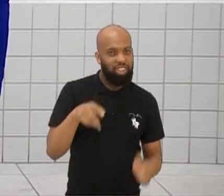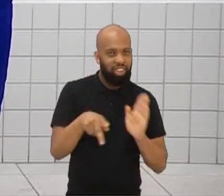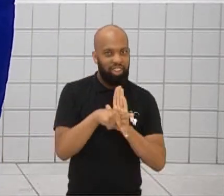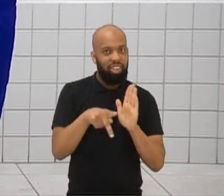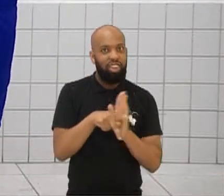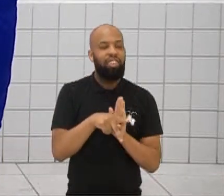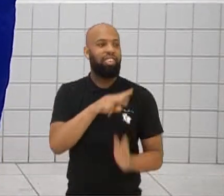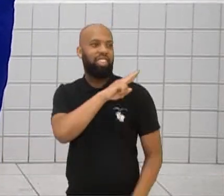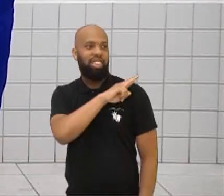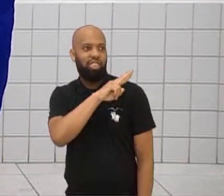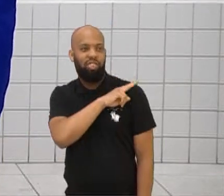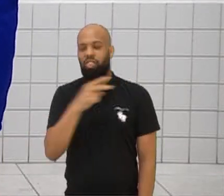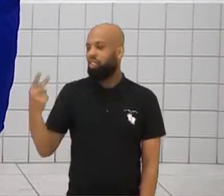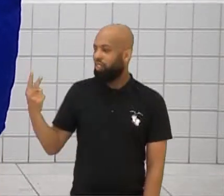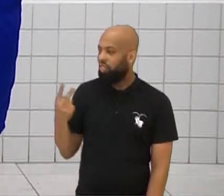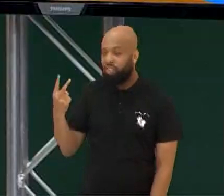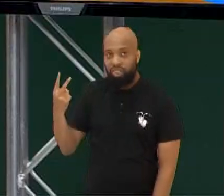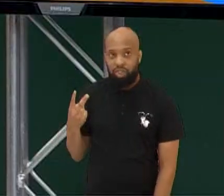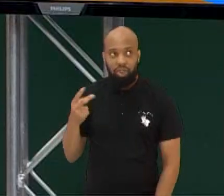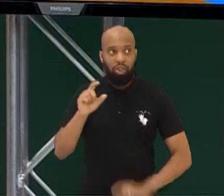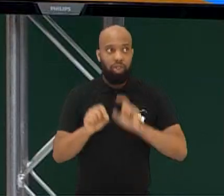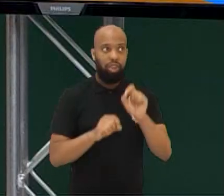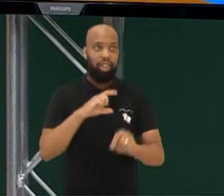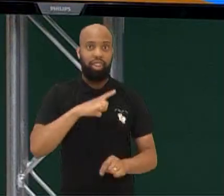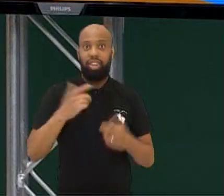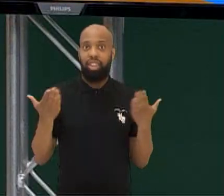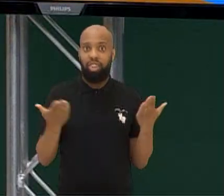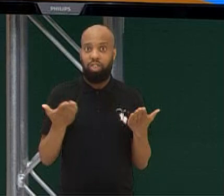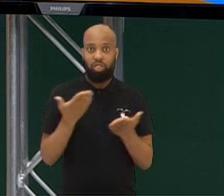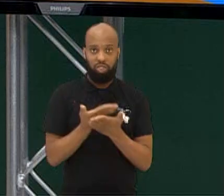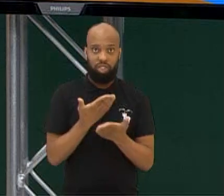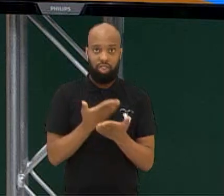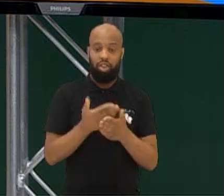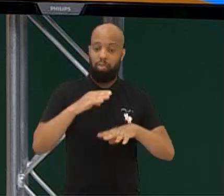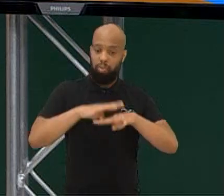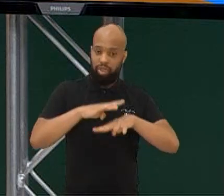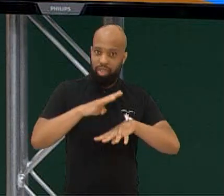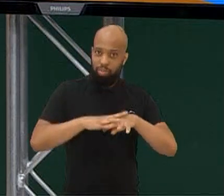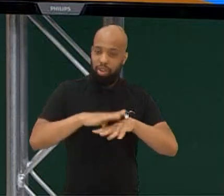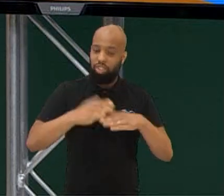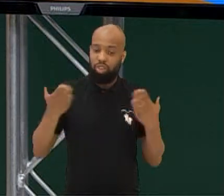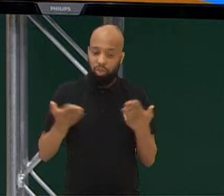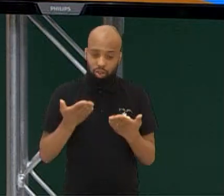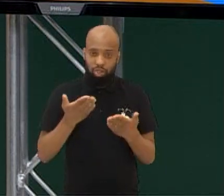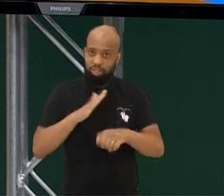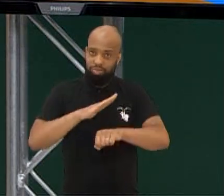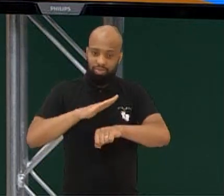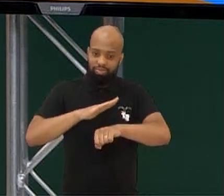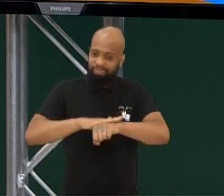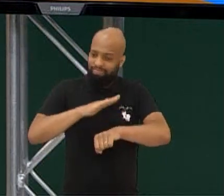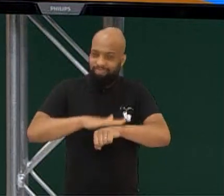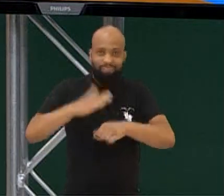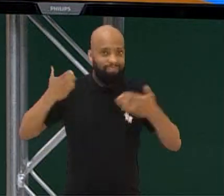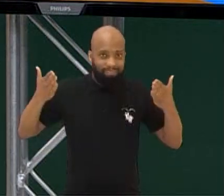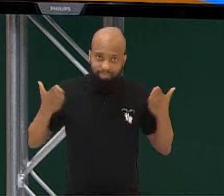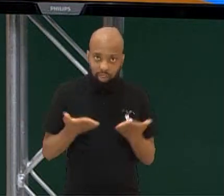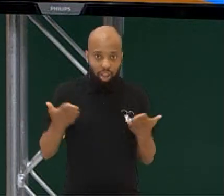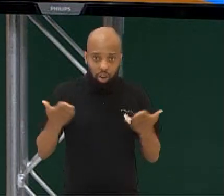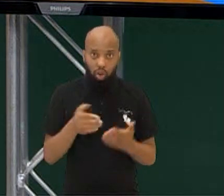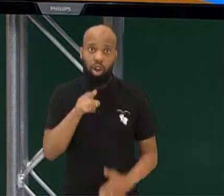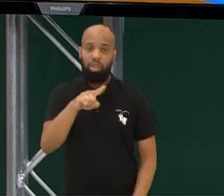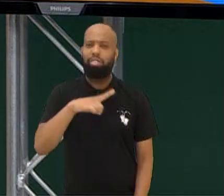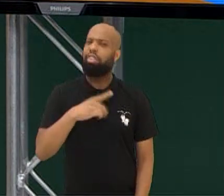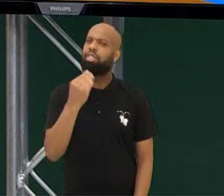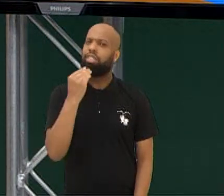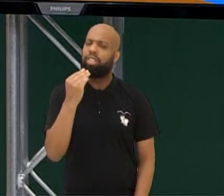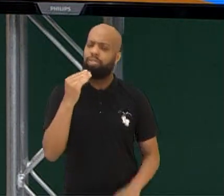Estamos aqui, como a professora Jaqueline falou, para mais uma aula de matemática, uma aula ao vivo, onde você tem a oportunidade de